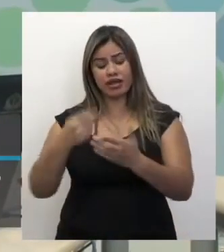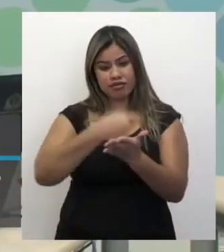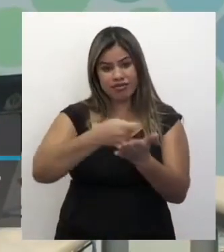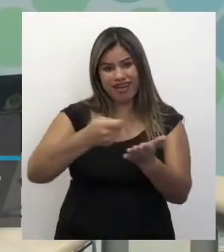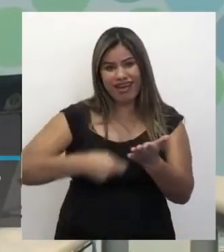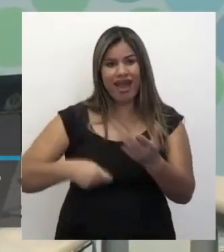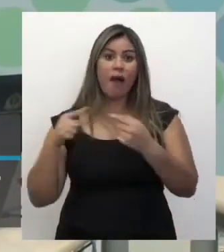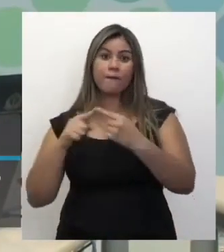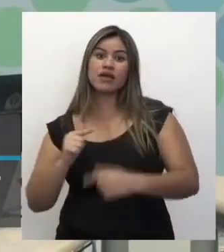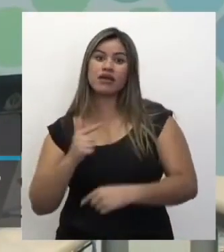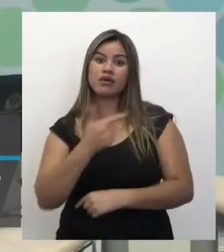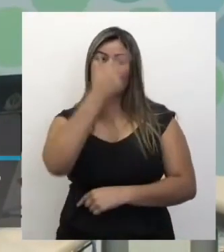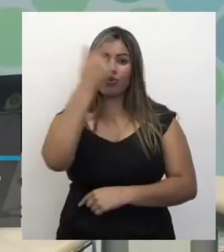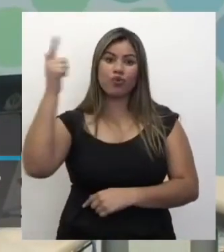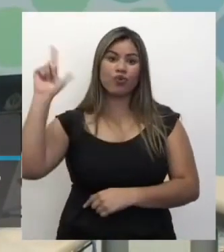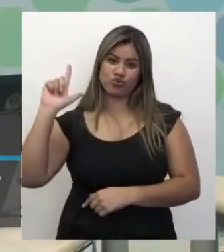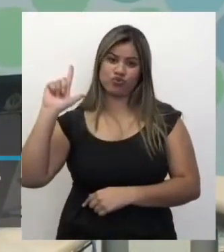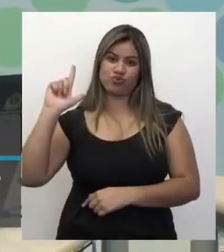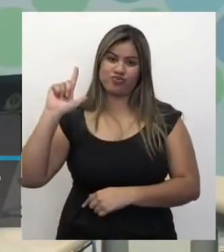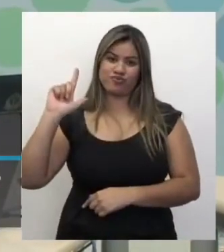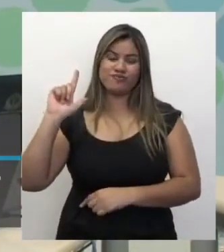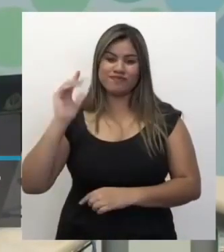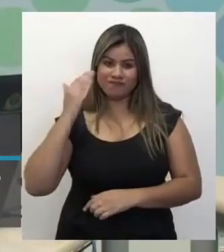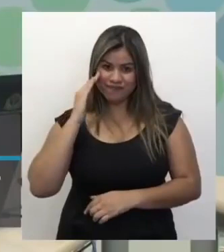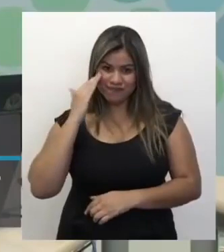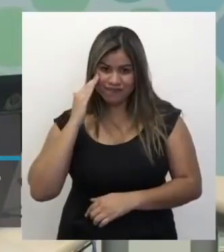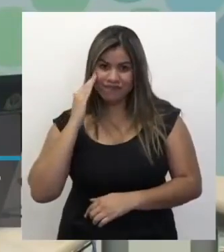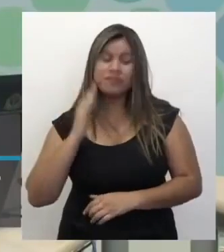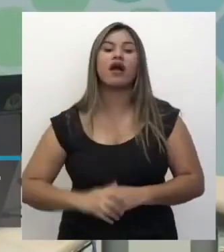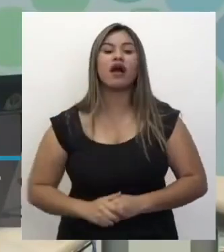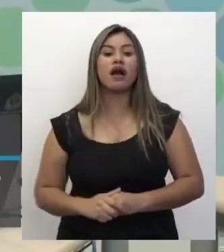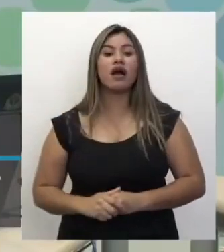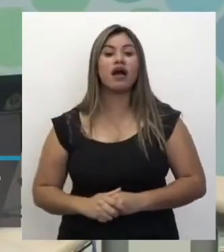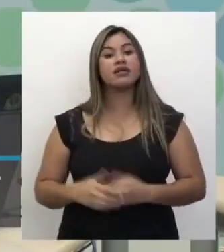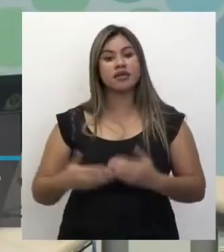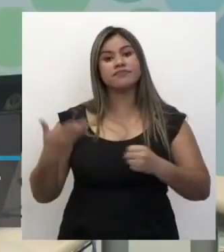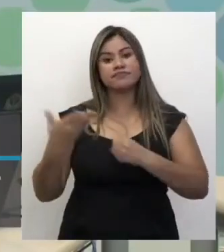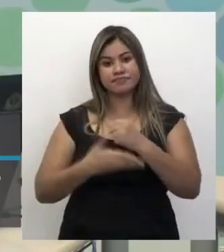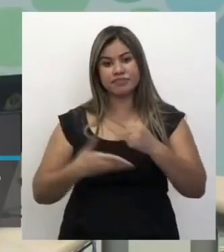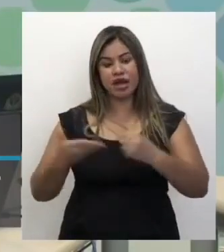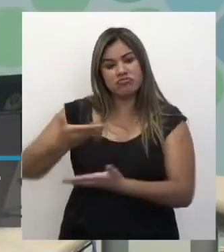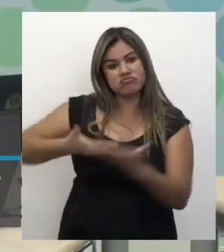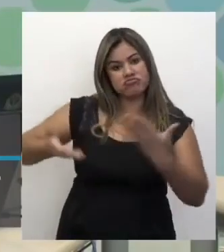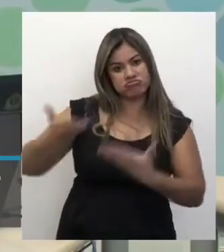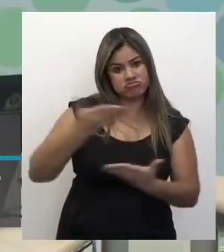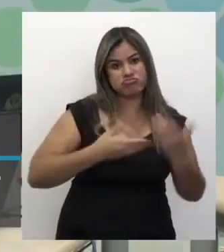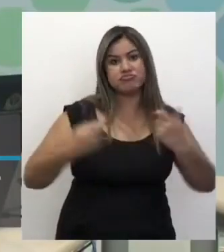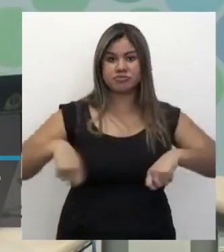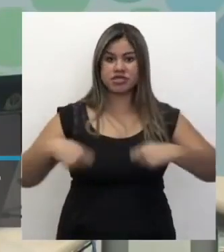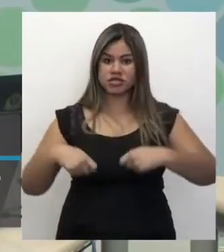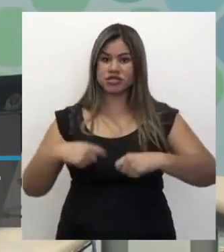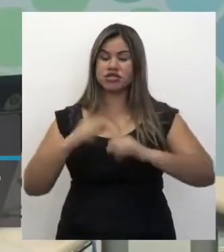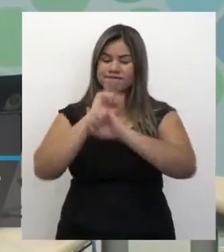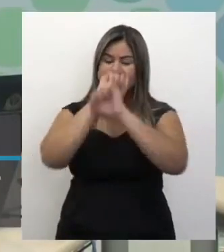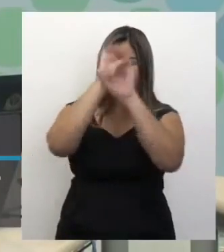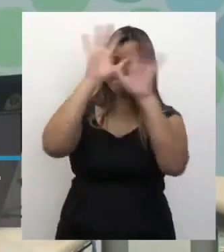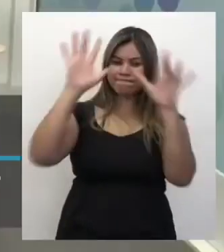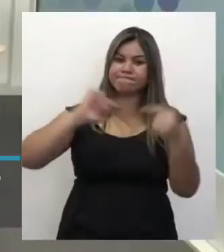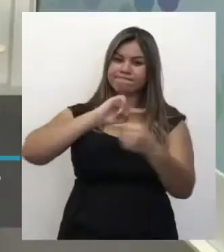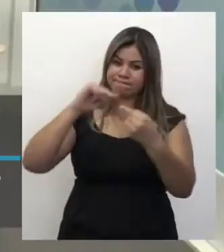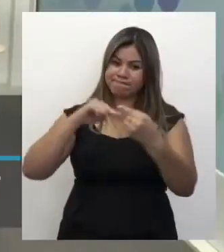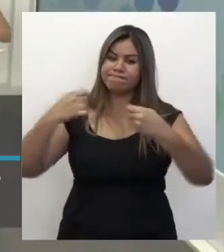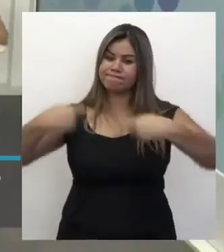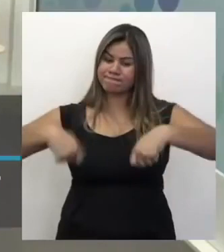outro. Porque você quer se fazer entender, né? Então, você tem que partir do princípio cooperativo. Aí você tem que ser o mais claro e objetivo possível. Gente,